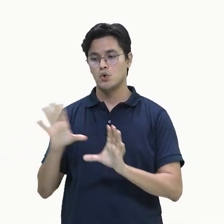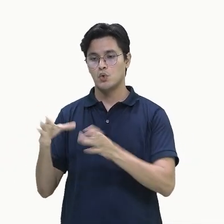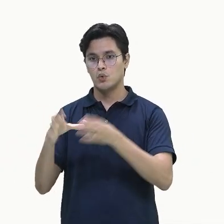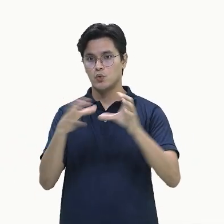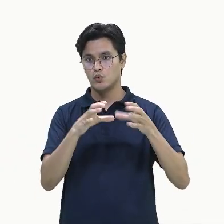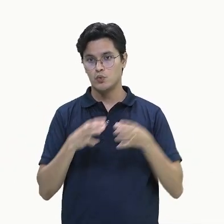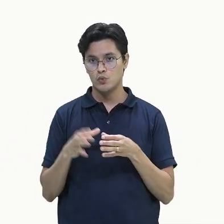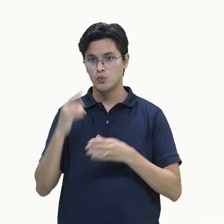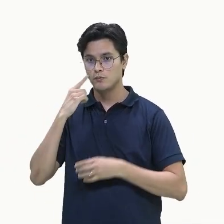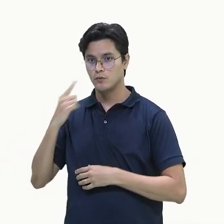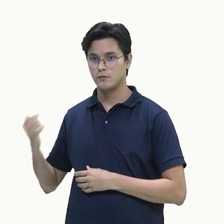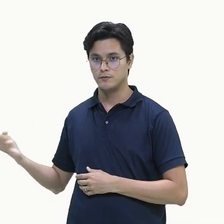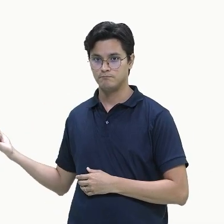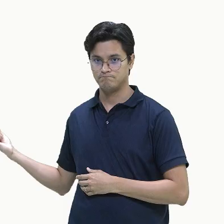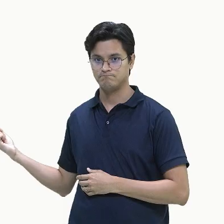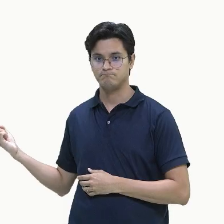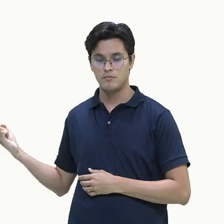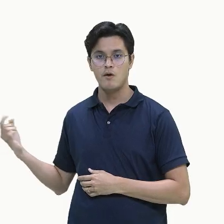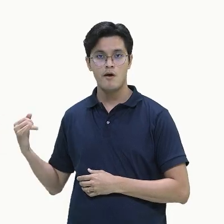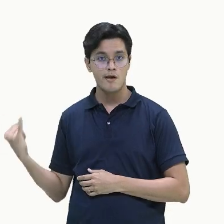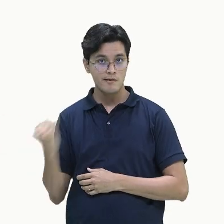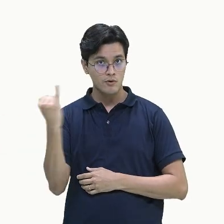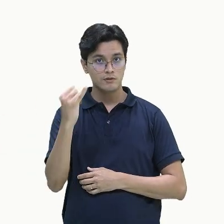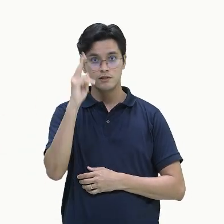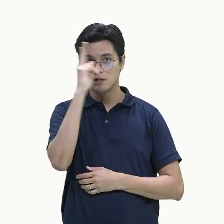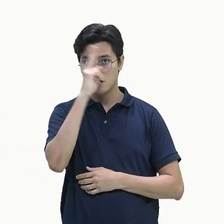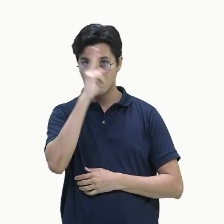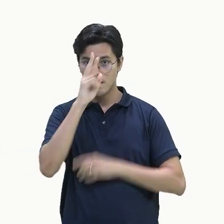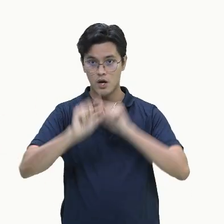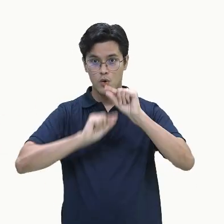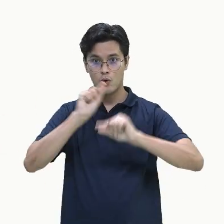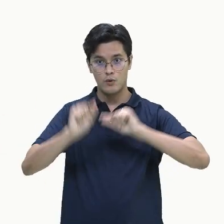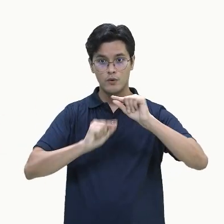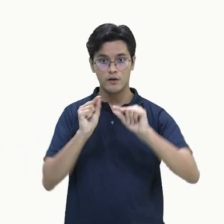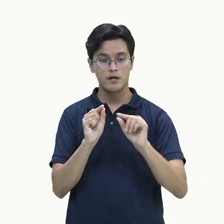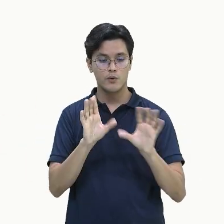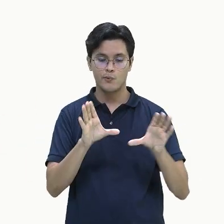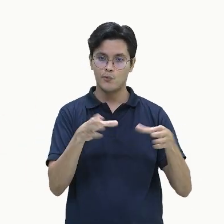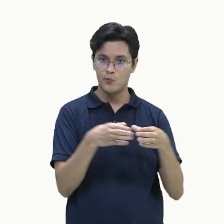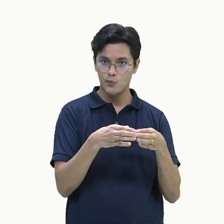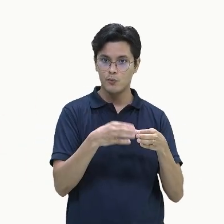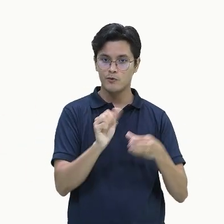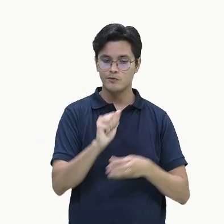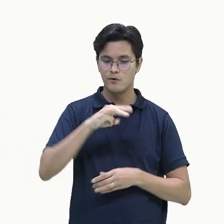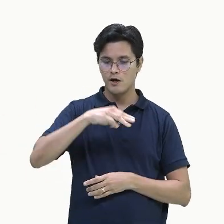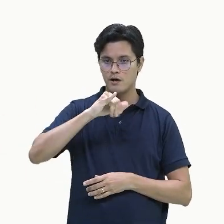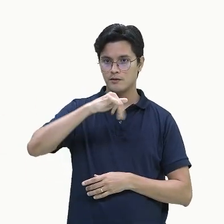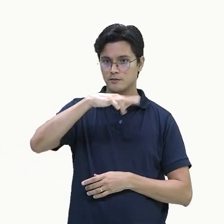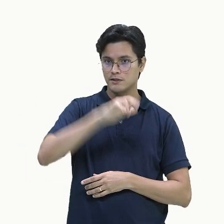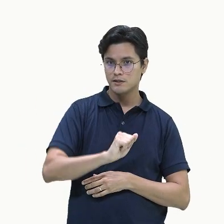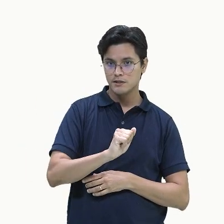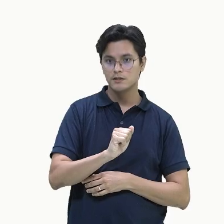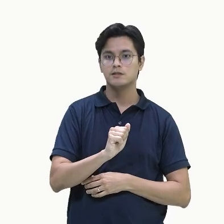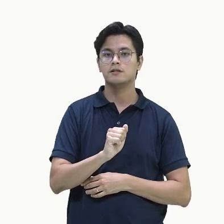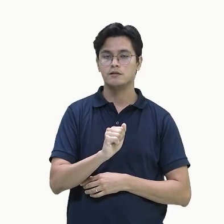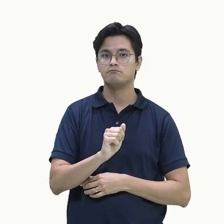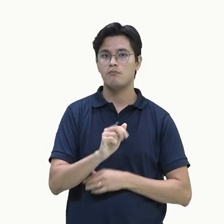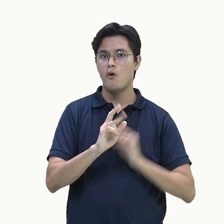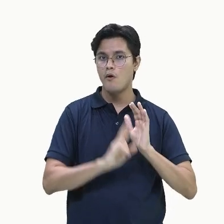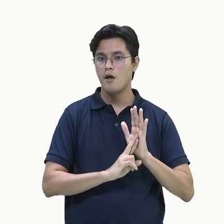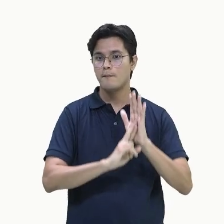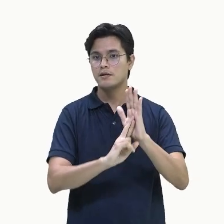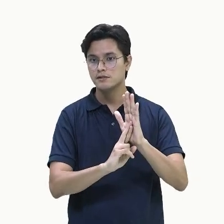temos. É importante lembrar que aqui o grupo amina, ele é representado pelo